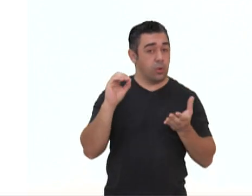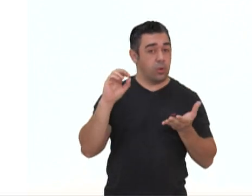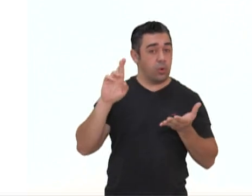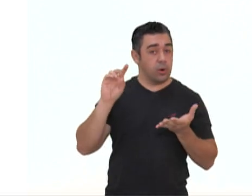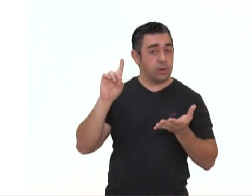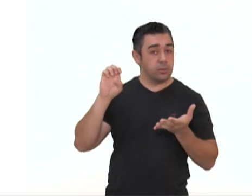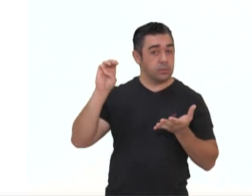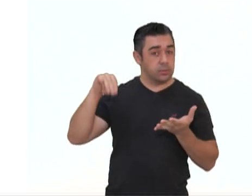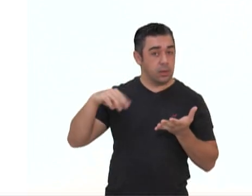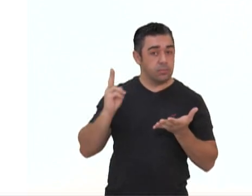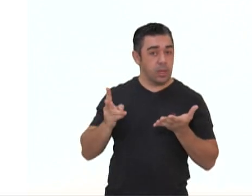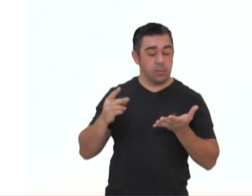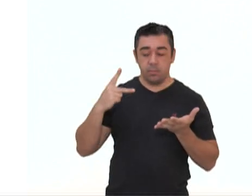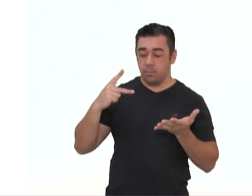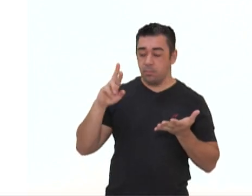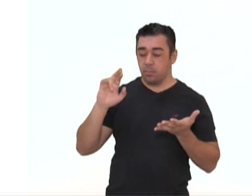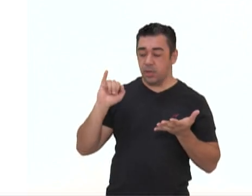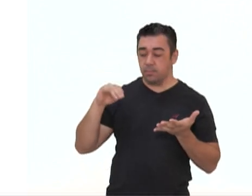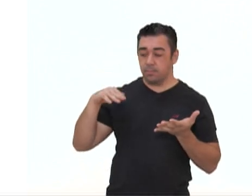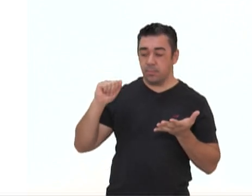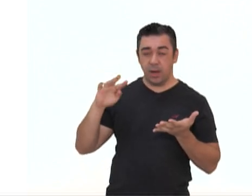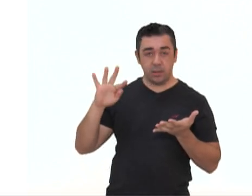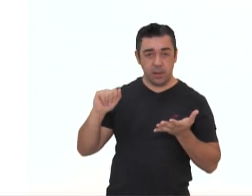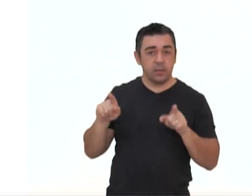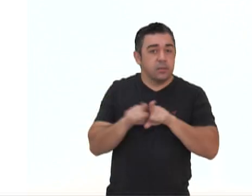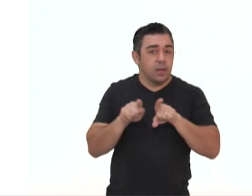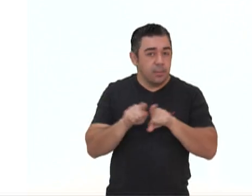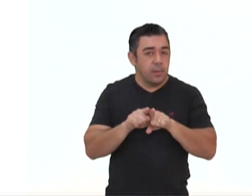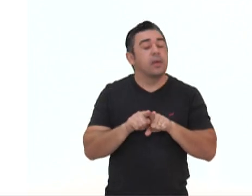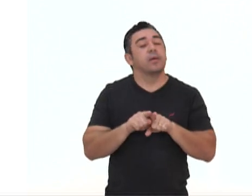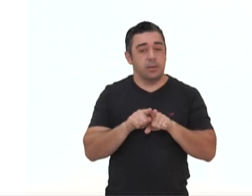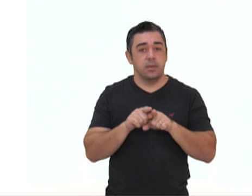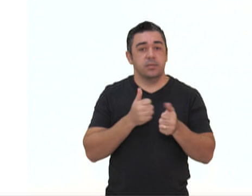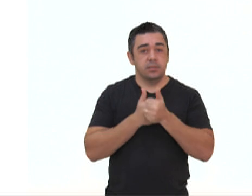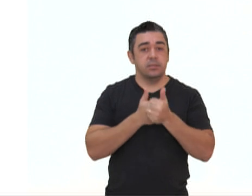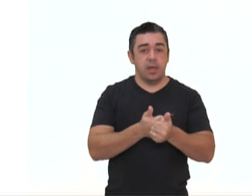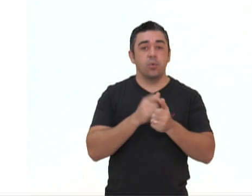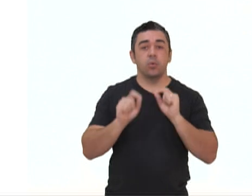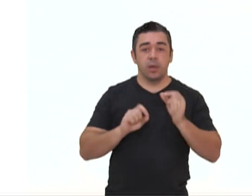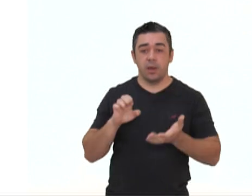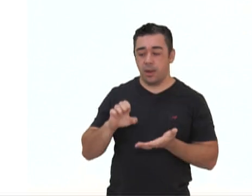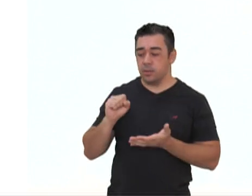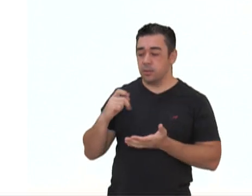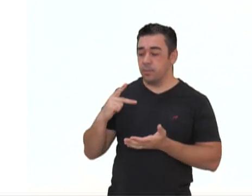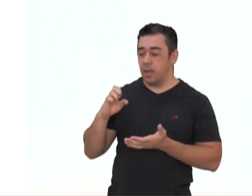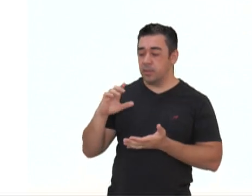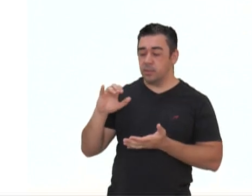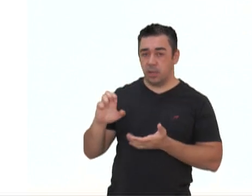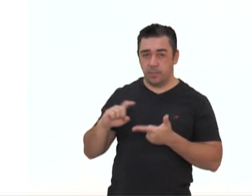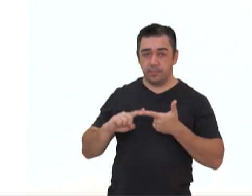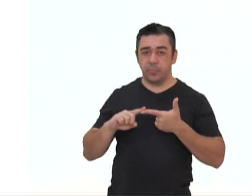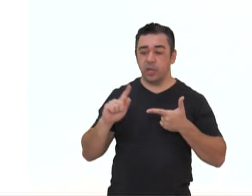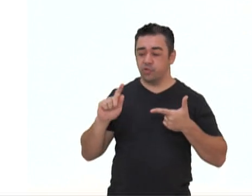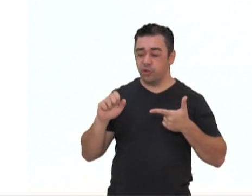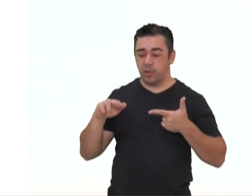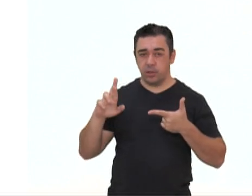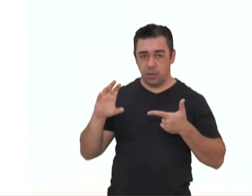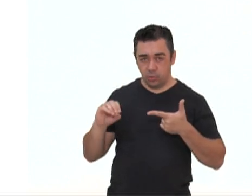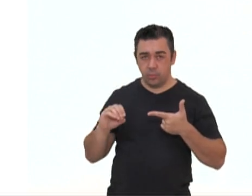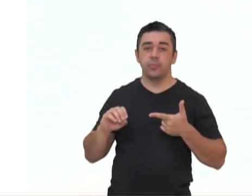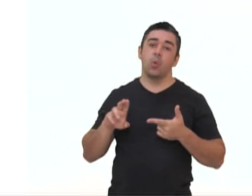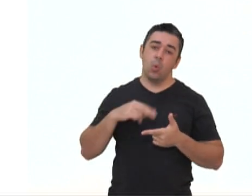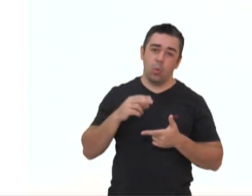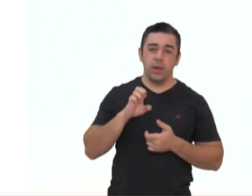primatas. Pertencem também obrigatoriamente ao mesmo ou à mesma espécie B, gênero, C, espécie